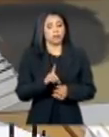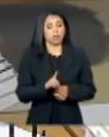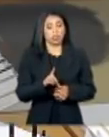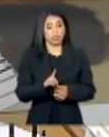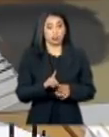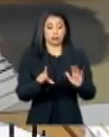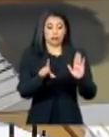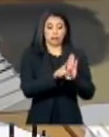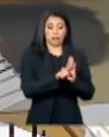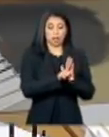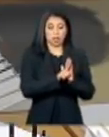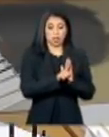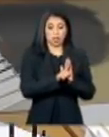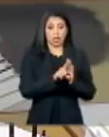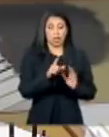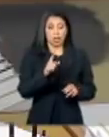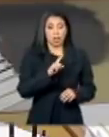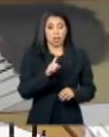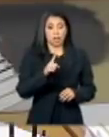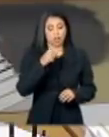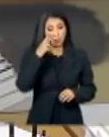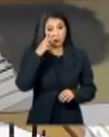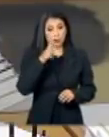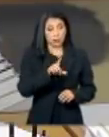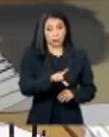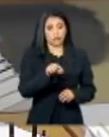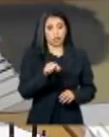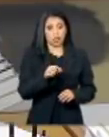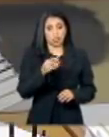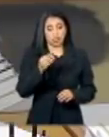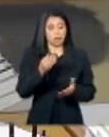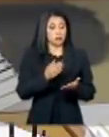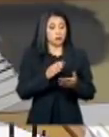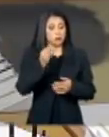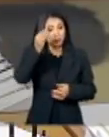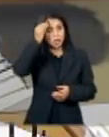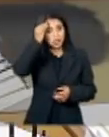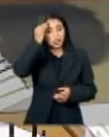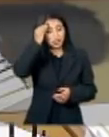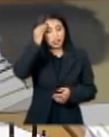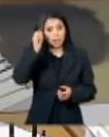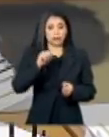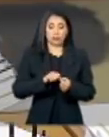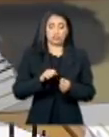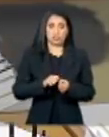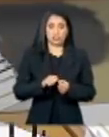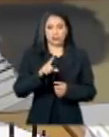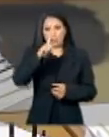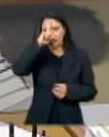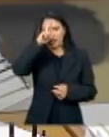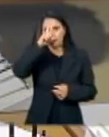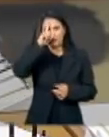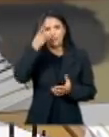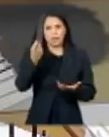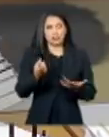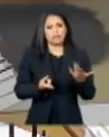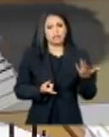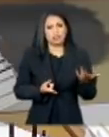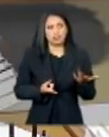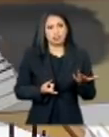não cabe ao intérprete fazê lo sob pena de criar inclusive o critério de